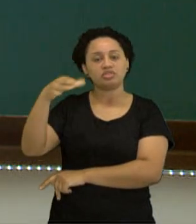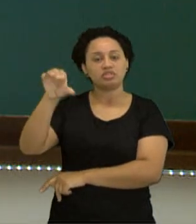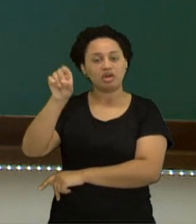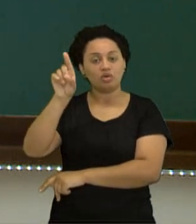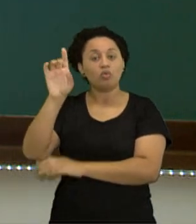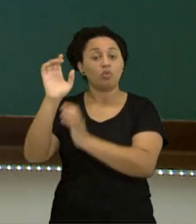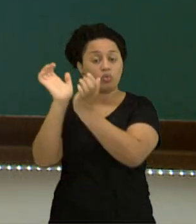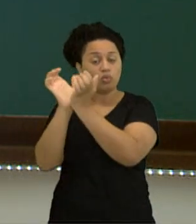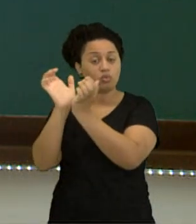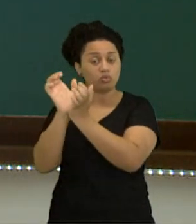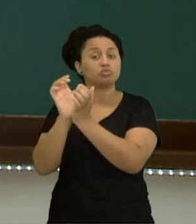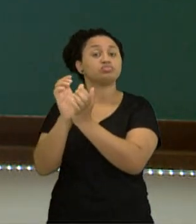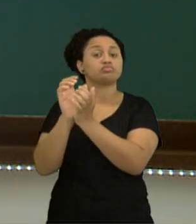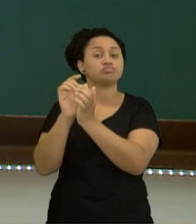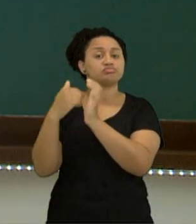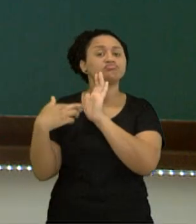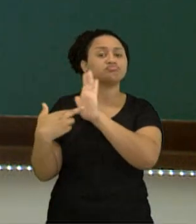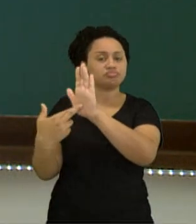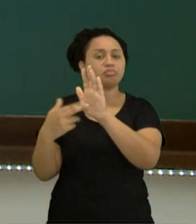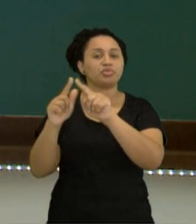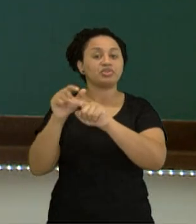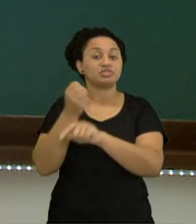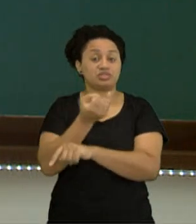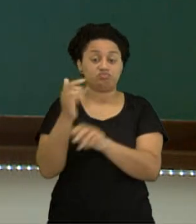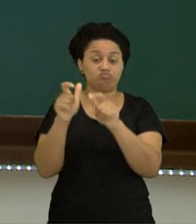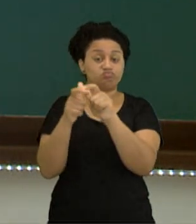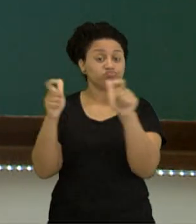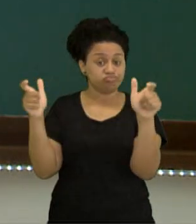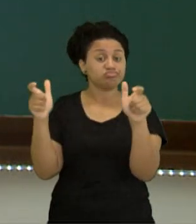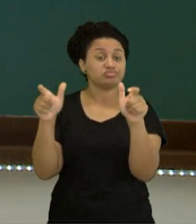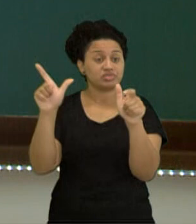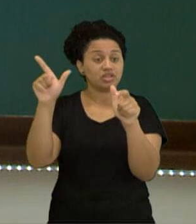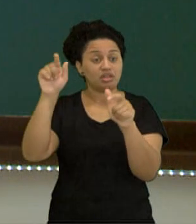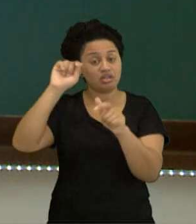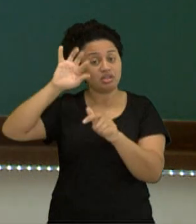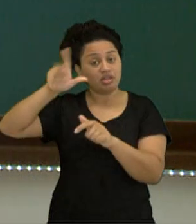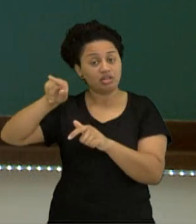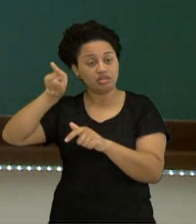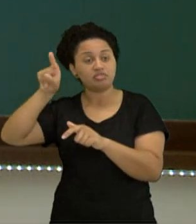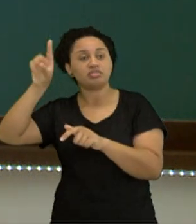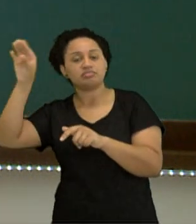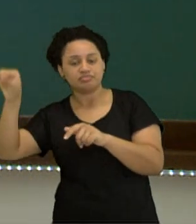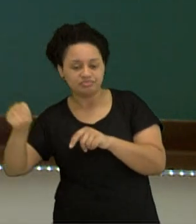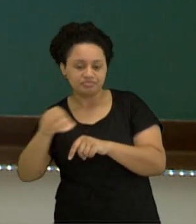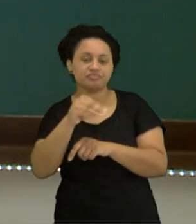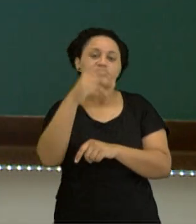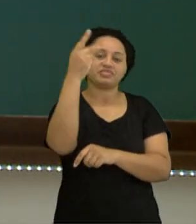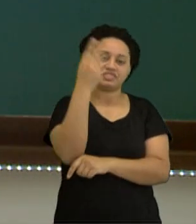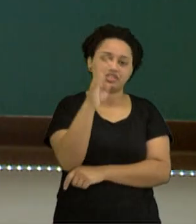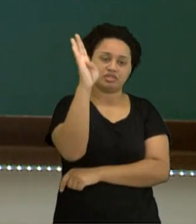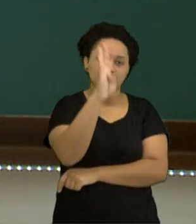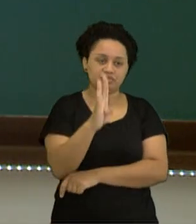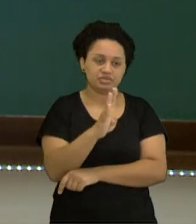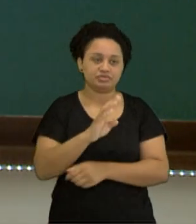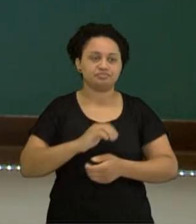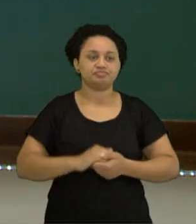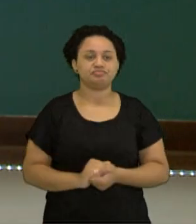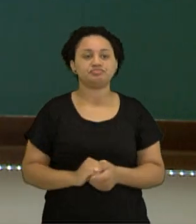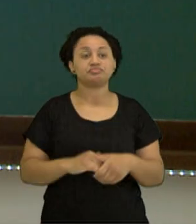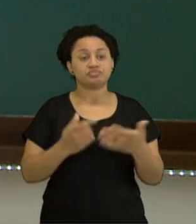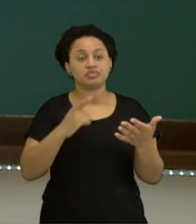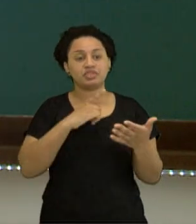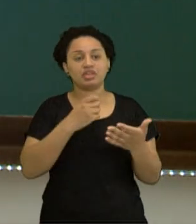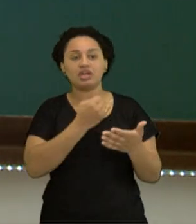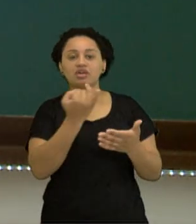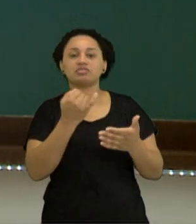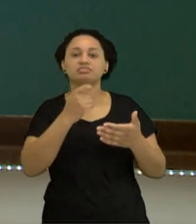bem representativo em termos de quantidade, né? No continente africano também foram trazidos para o Brasil. Aqui nós vamos ter